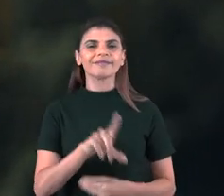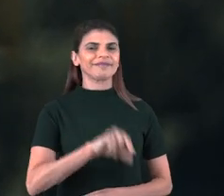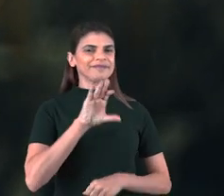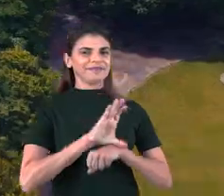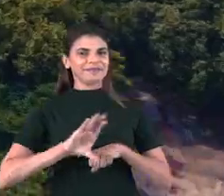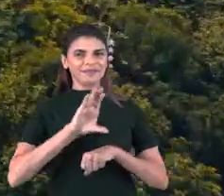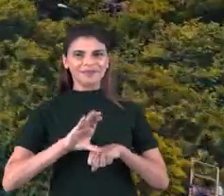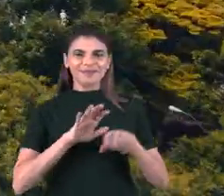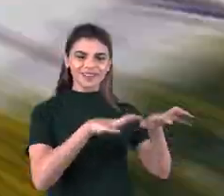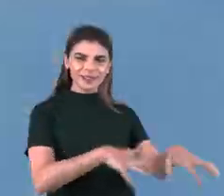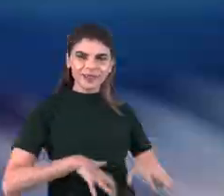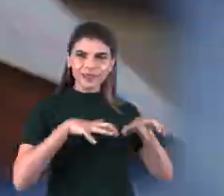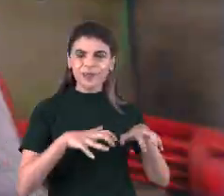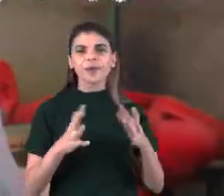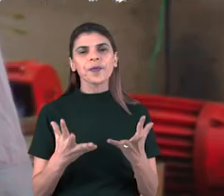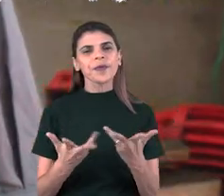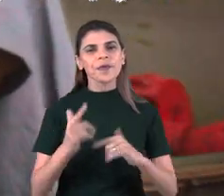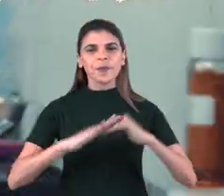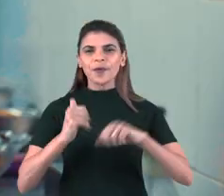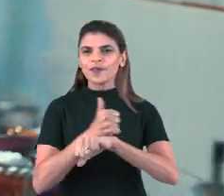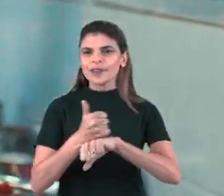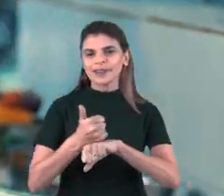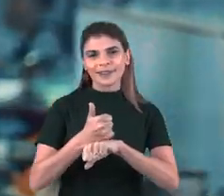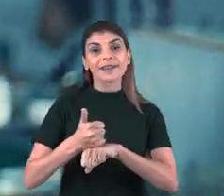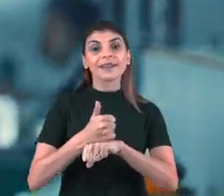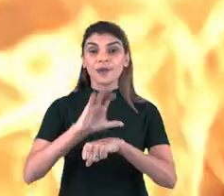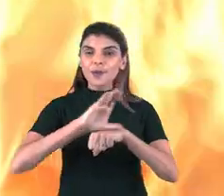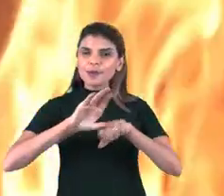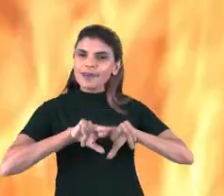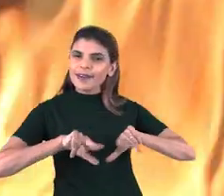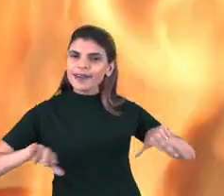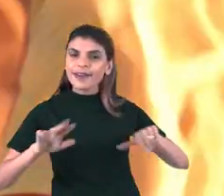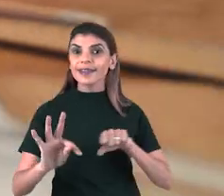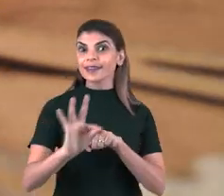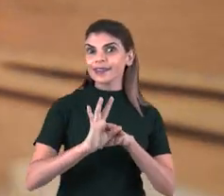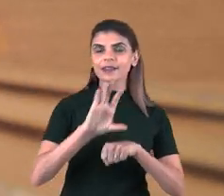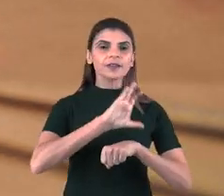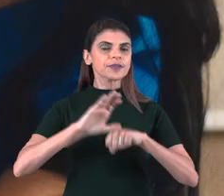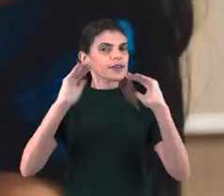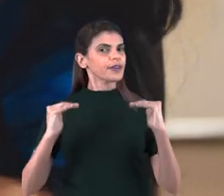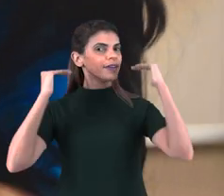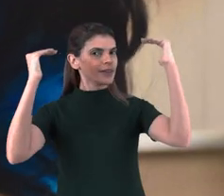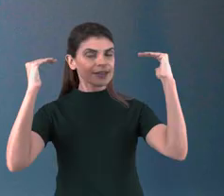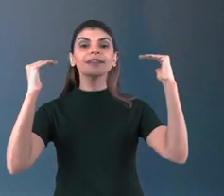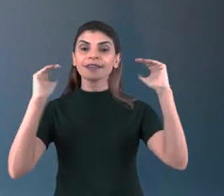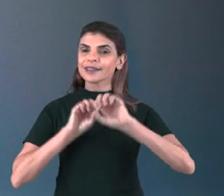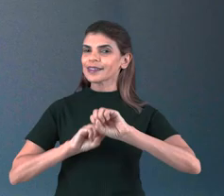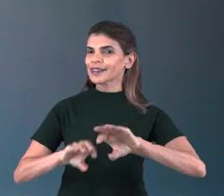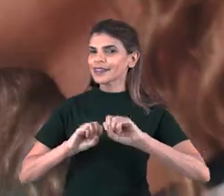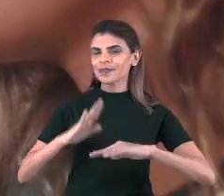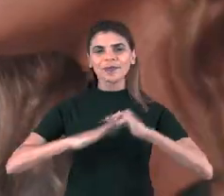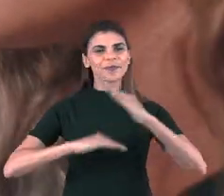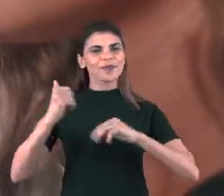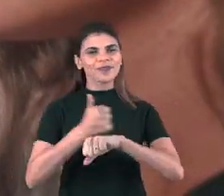de agricultura. Qualificação profissional, cursos técnicos, cursos superiores. É